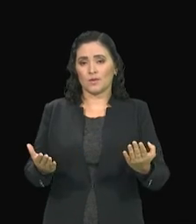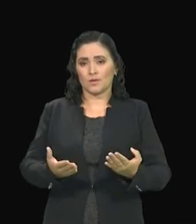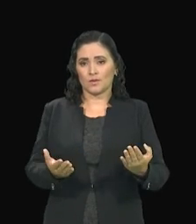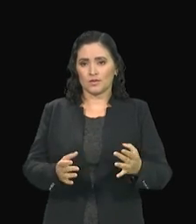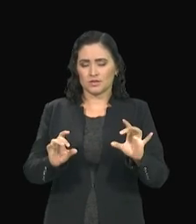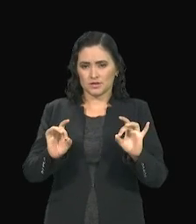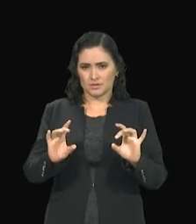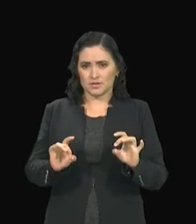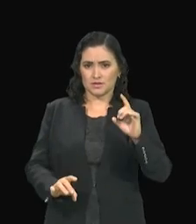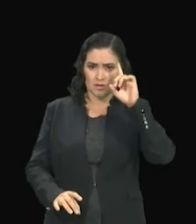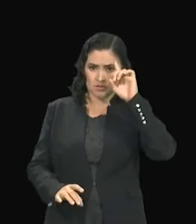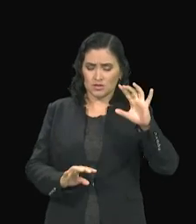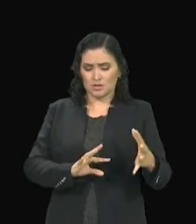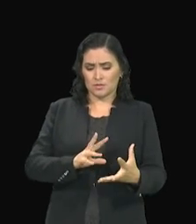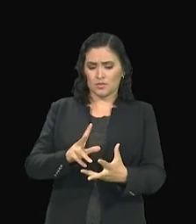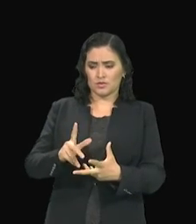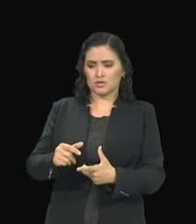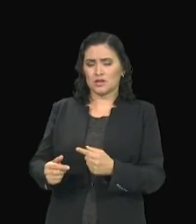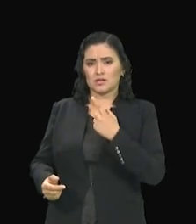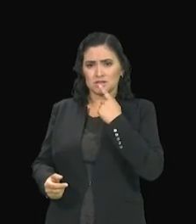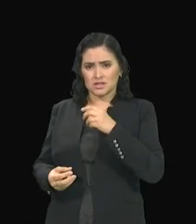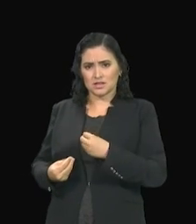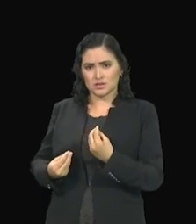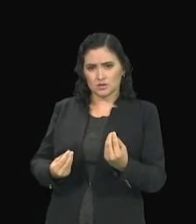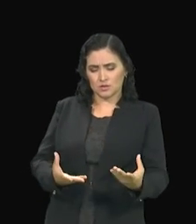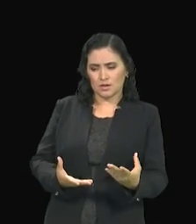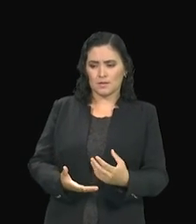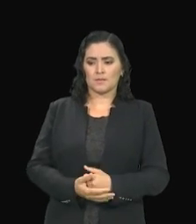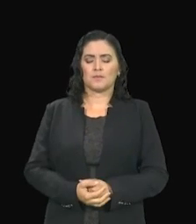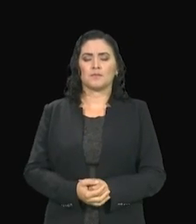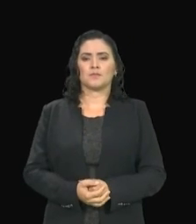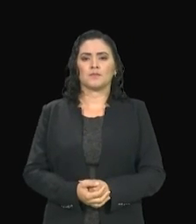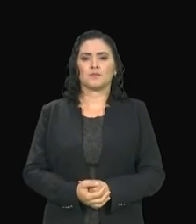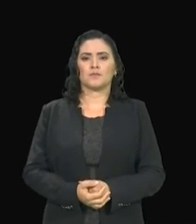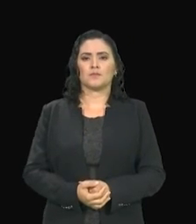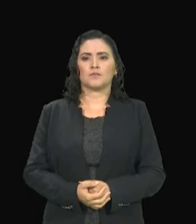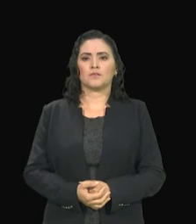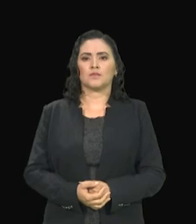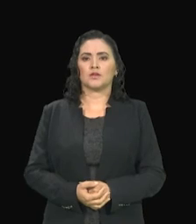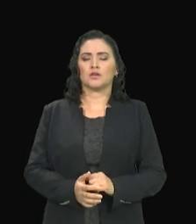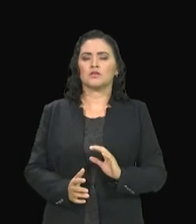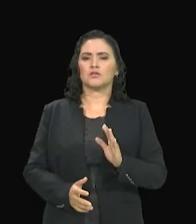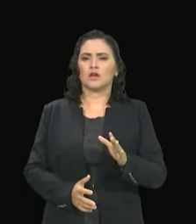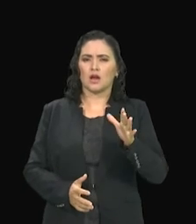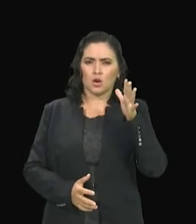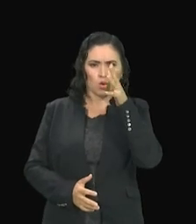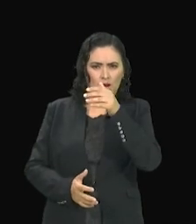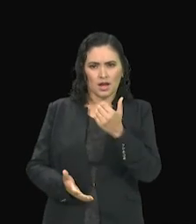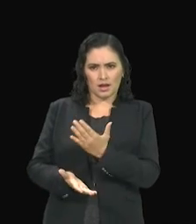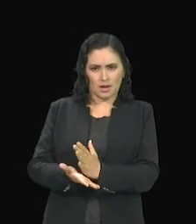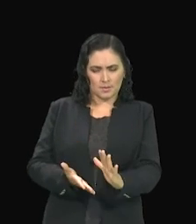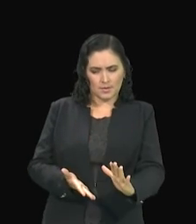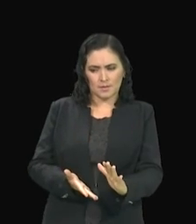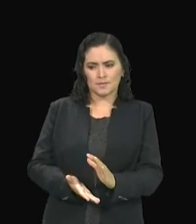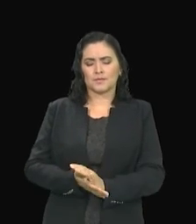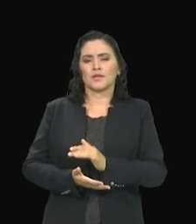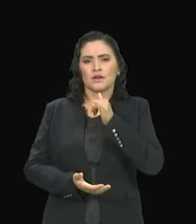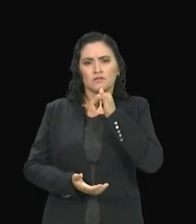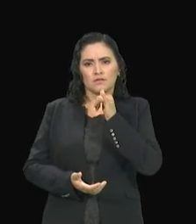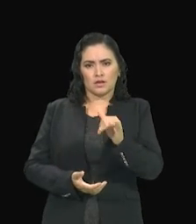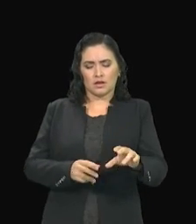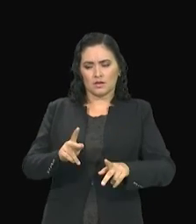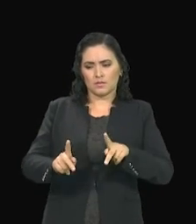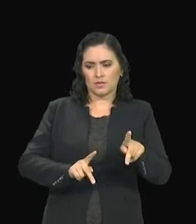de Sangue. Quero, já partindo para a conclusão, dizer aos timonenses e